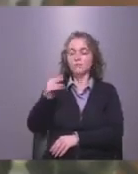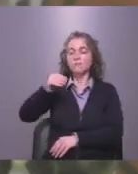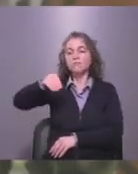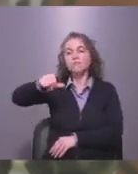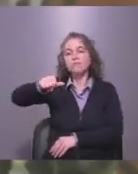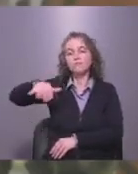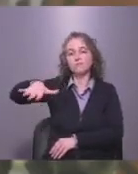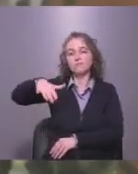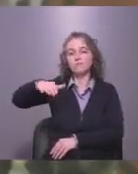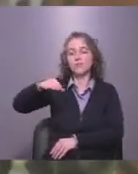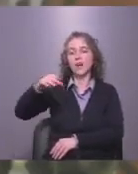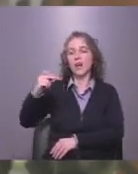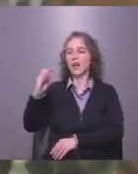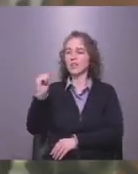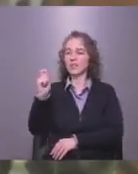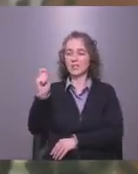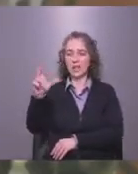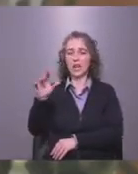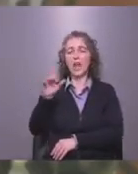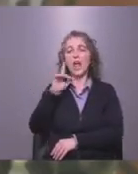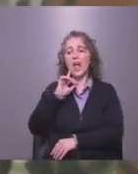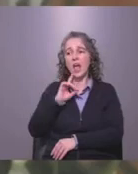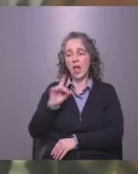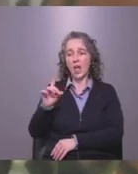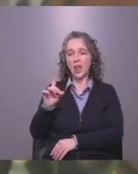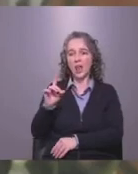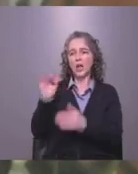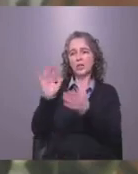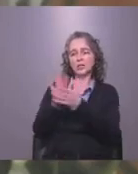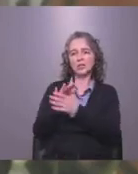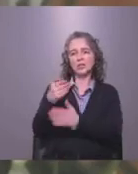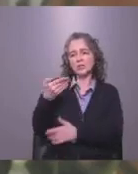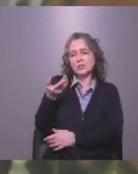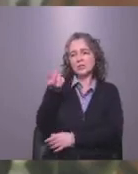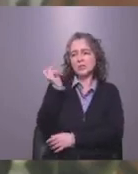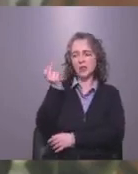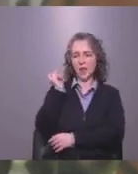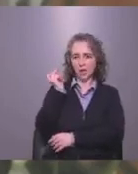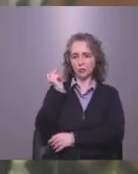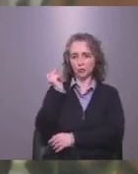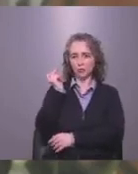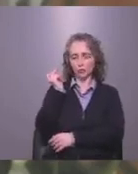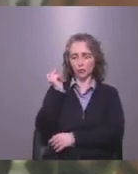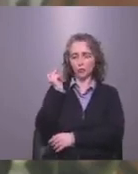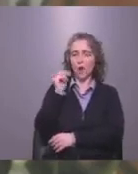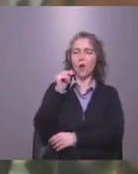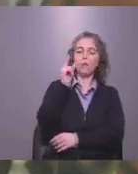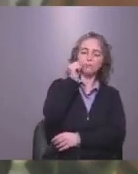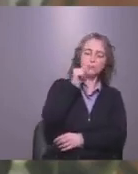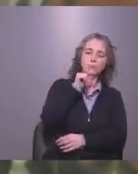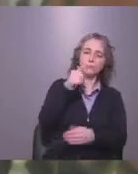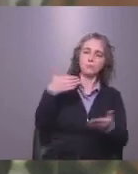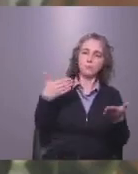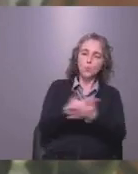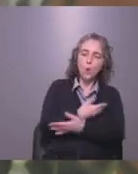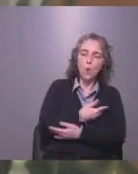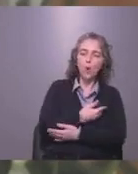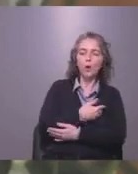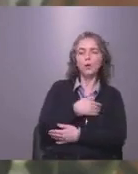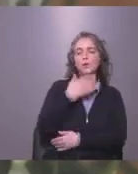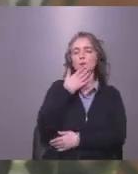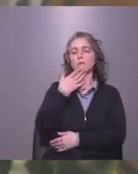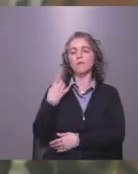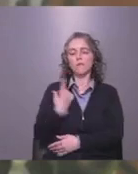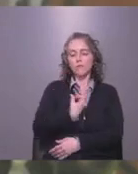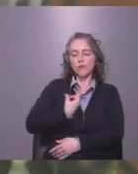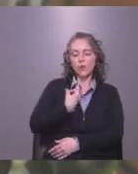tinha vivido casada 7 anos após o tempo de donzela e viúva até aos 84.